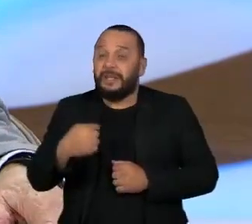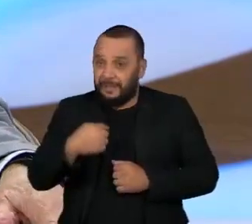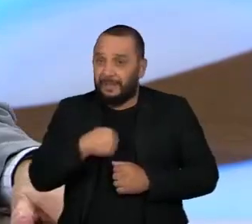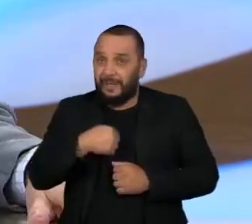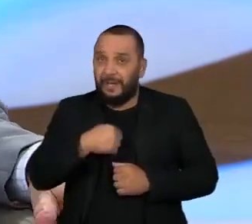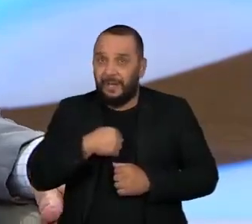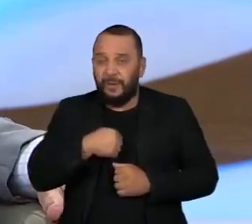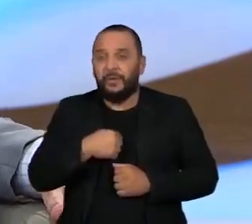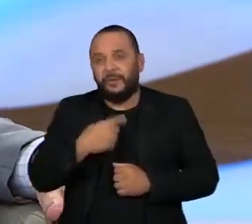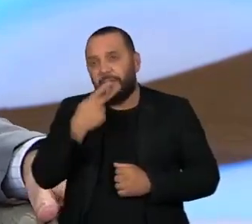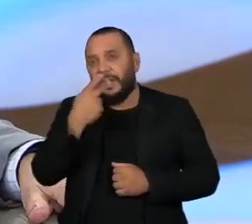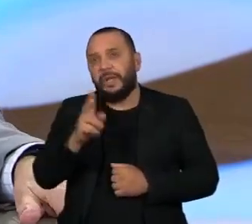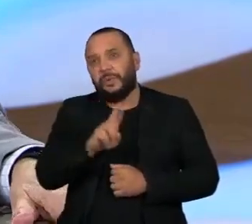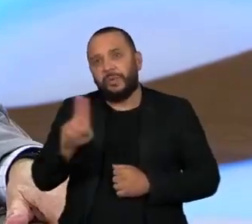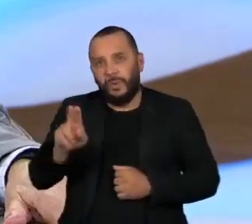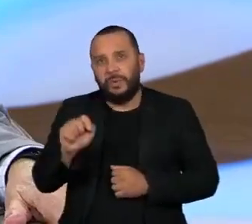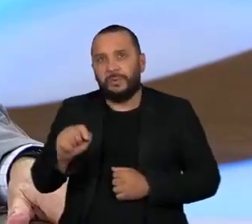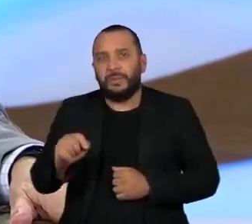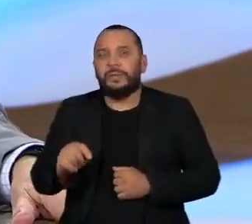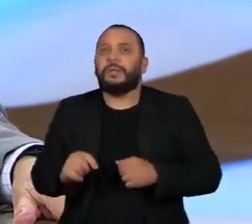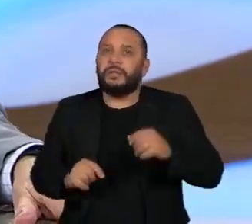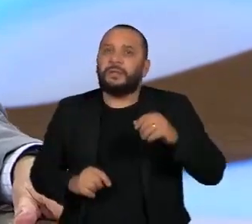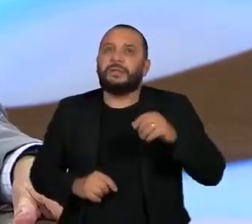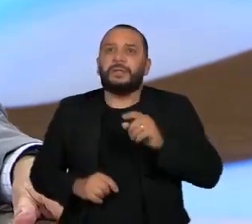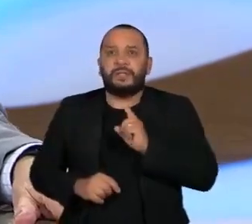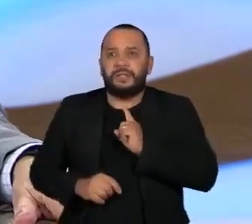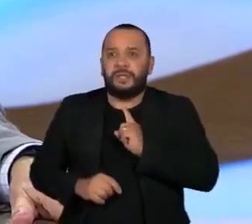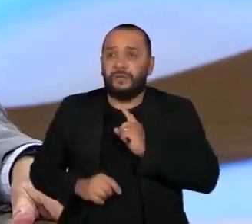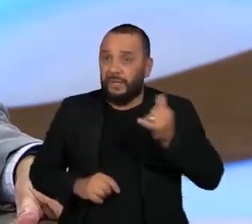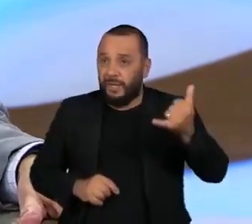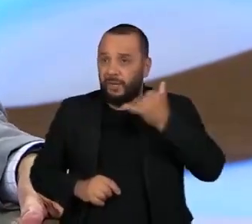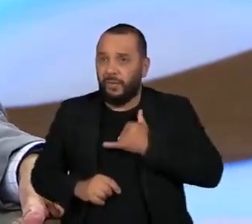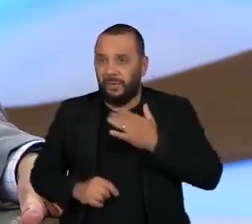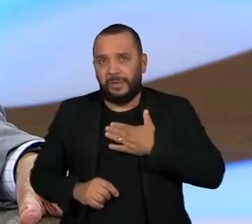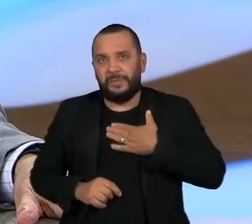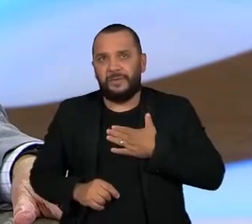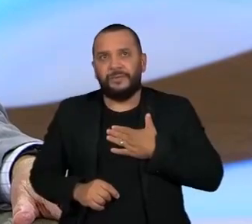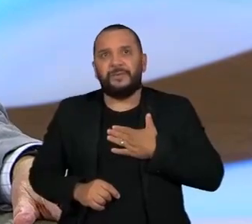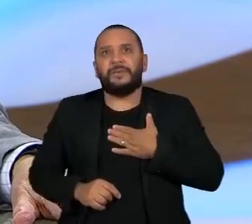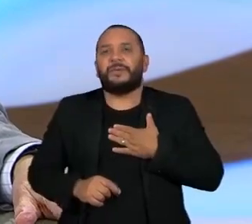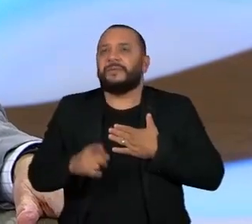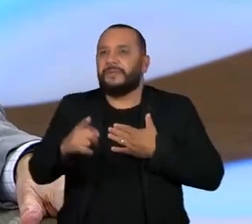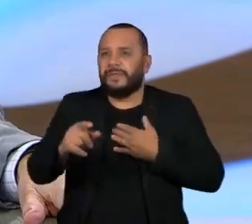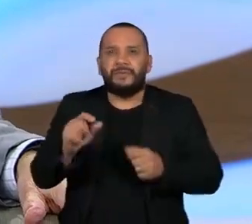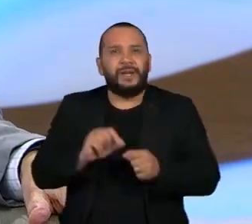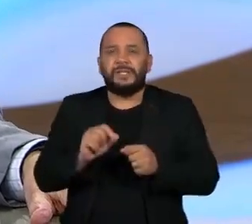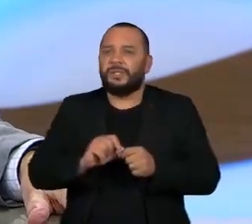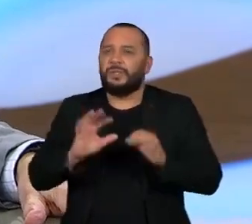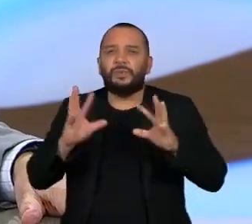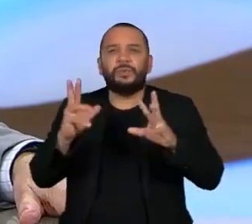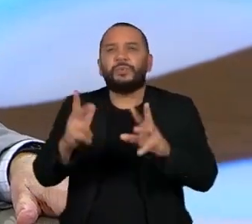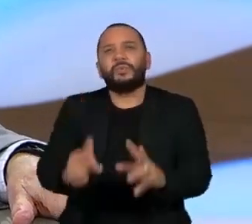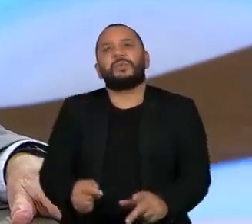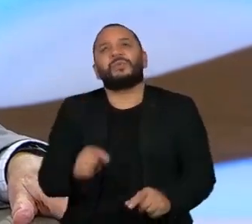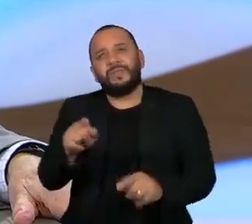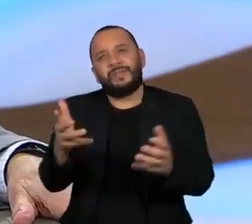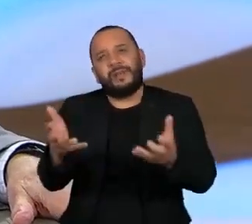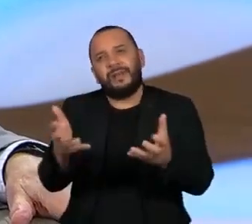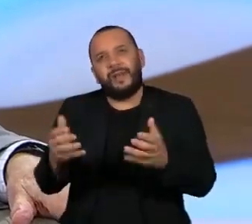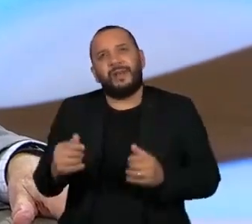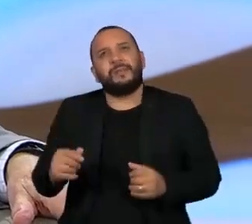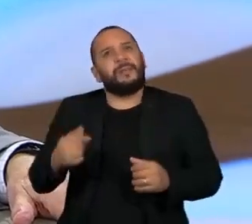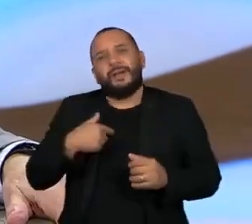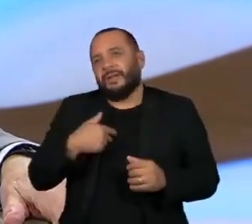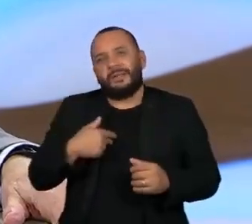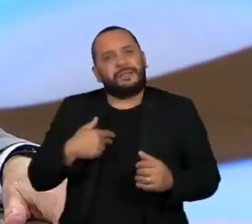uma se tem o nome dele o senhor ligou para mim disse Carlos Você faz tudo que você quiser mas não